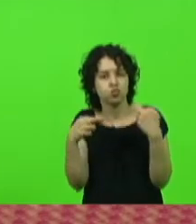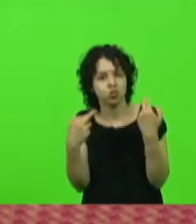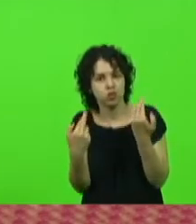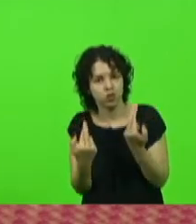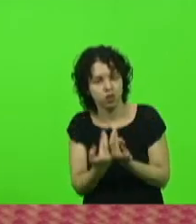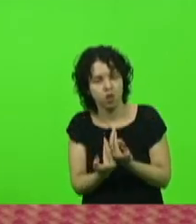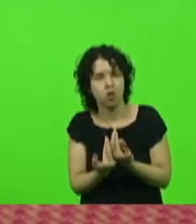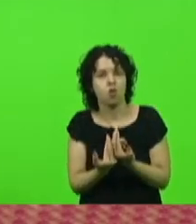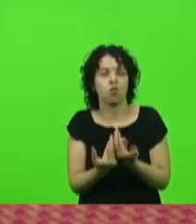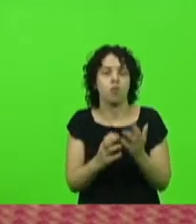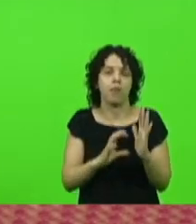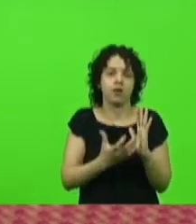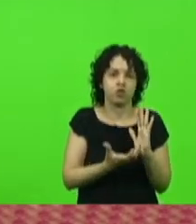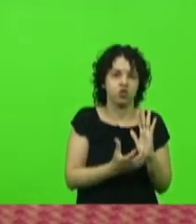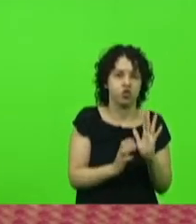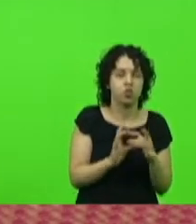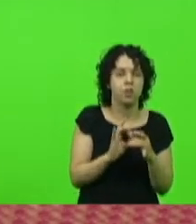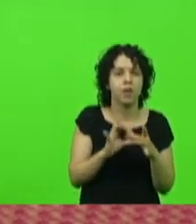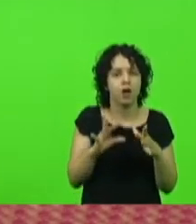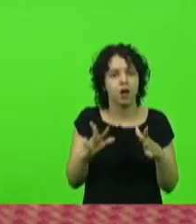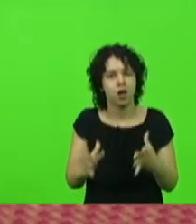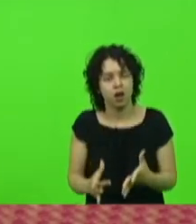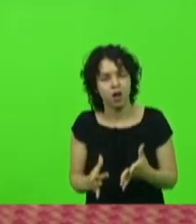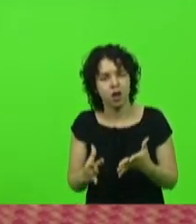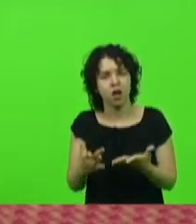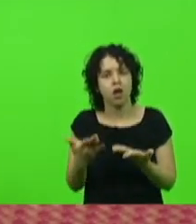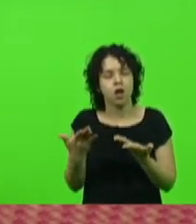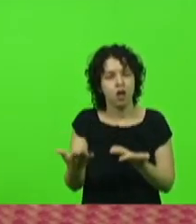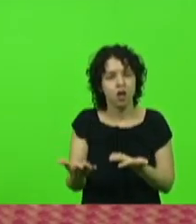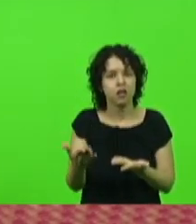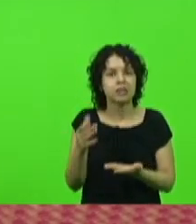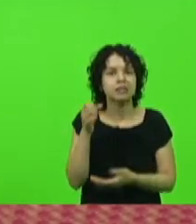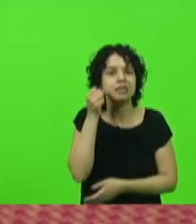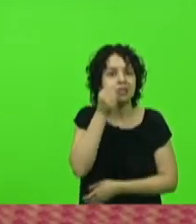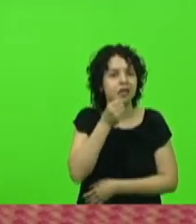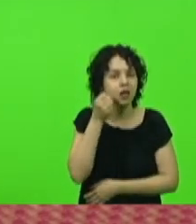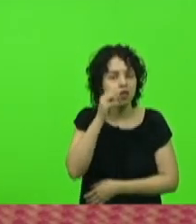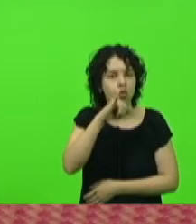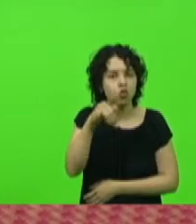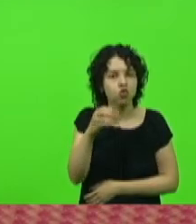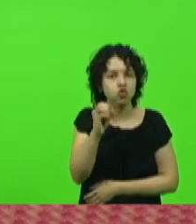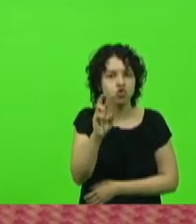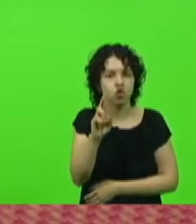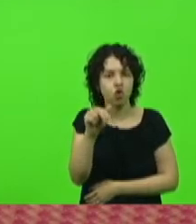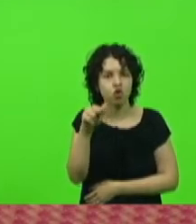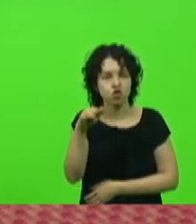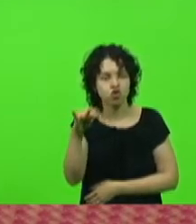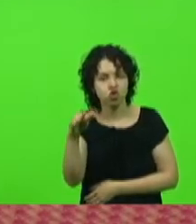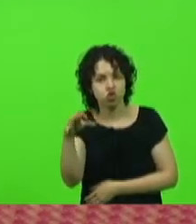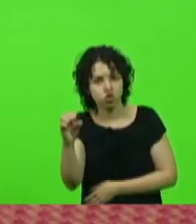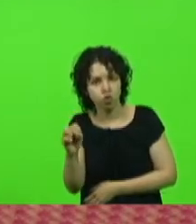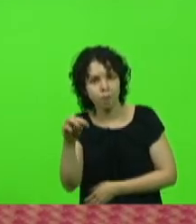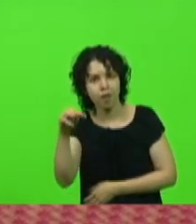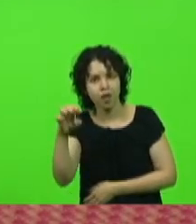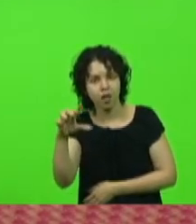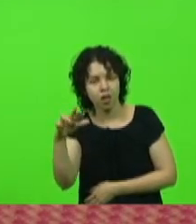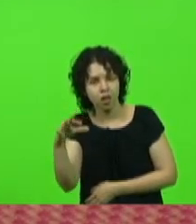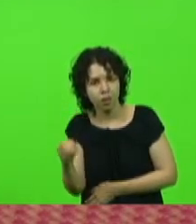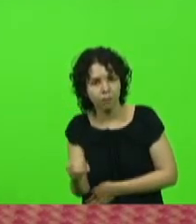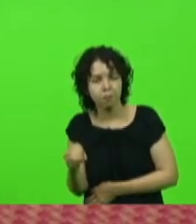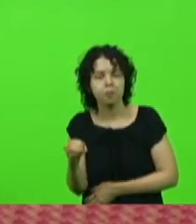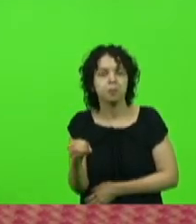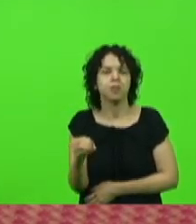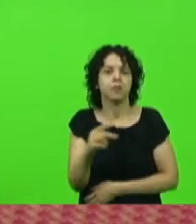pelo senador Jorginho Melo, nosso presidente, e na qual estará presente